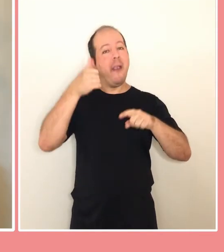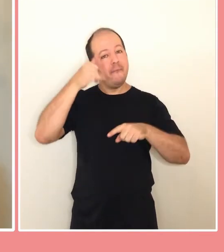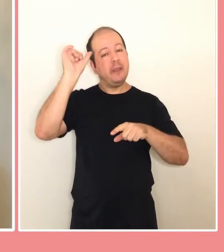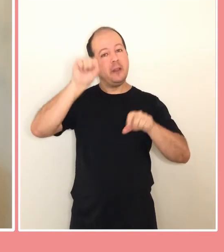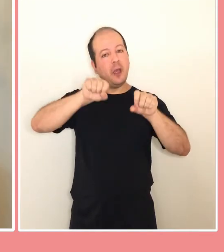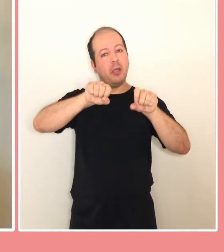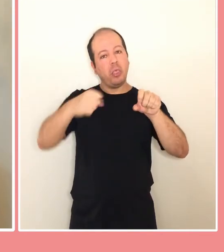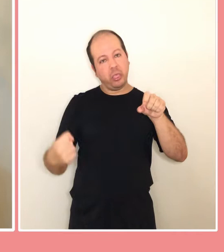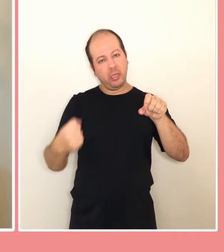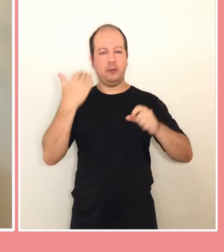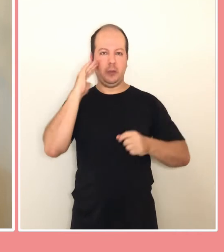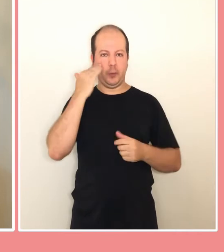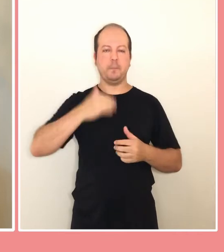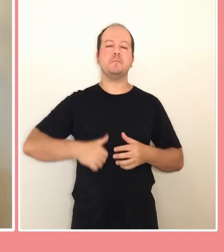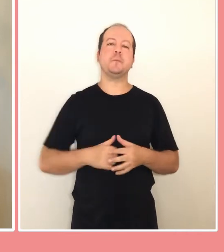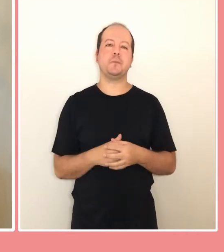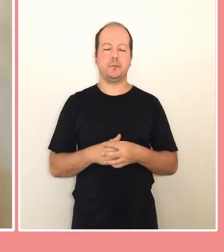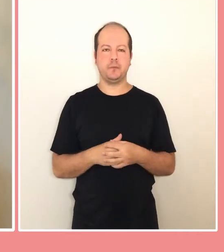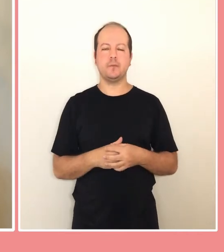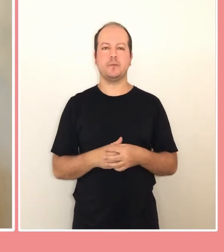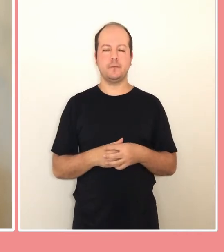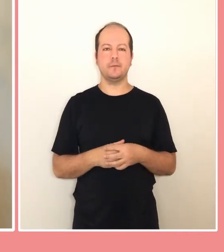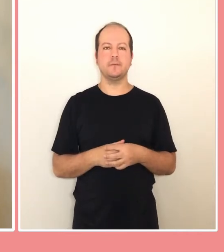Vou demonstrar aqui um pouco.